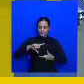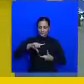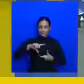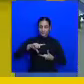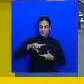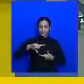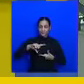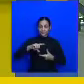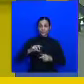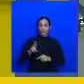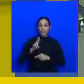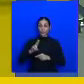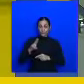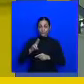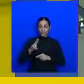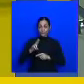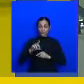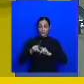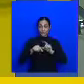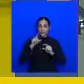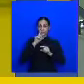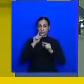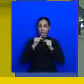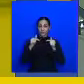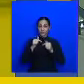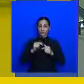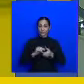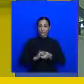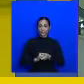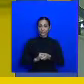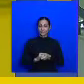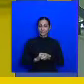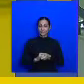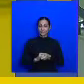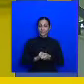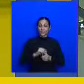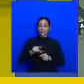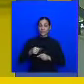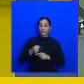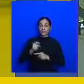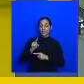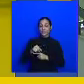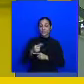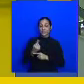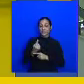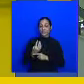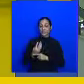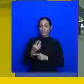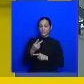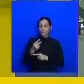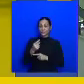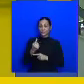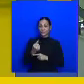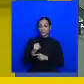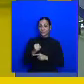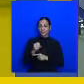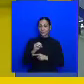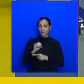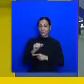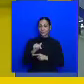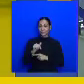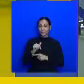dois globos, utilizados no sorteio do dia de sorte. As dezenas sorteadas foram 14, 12,